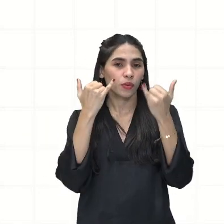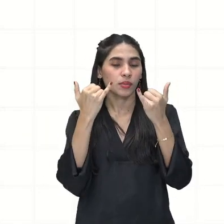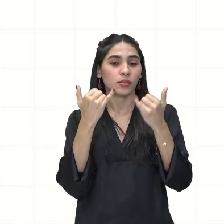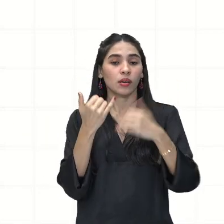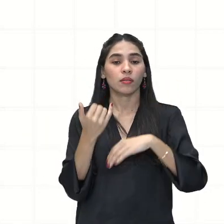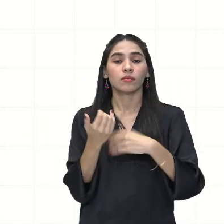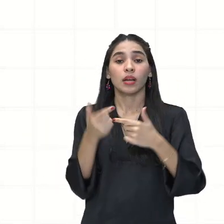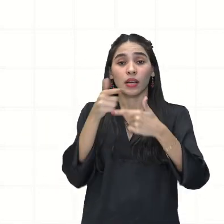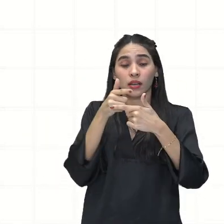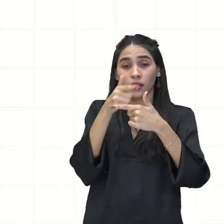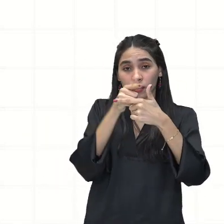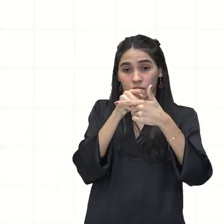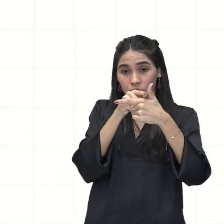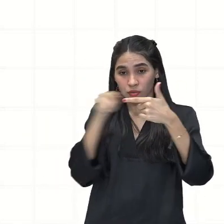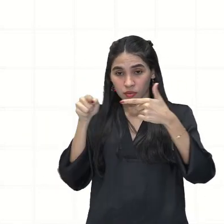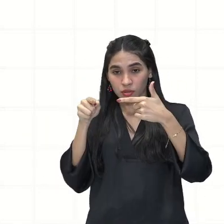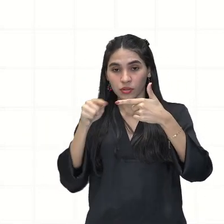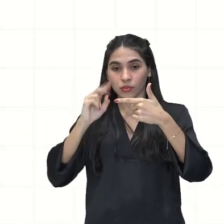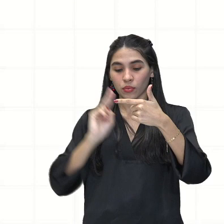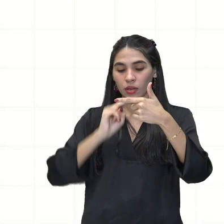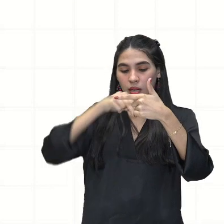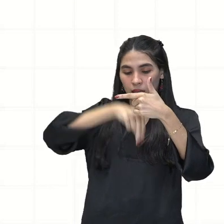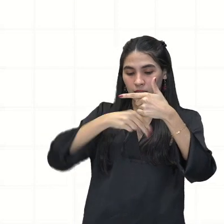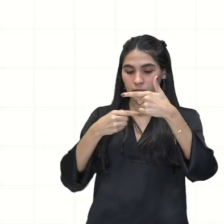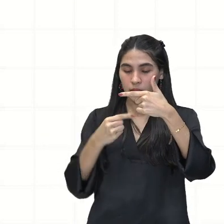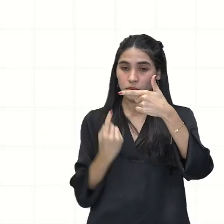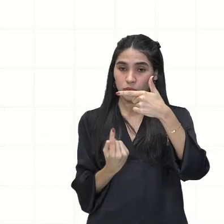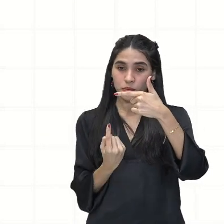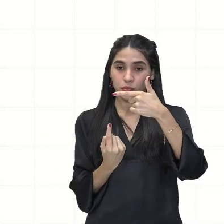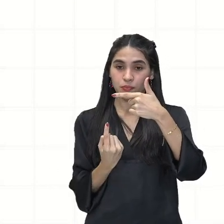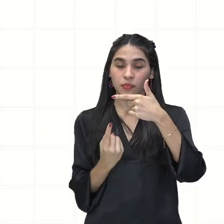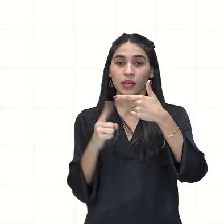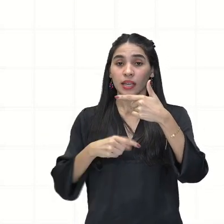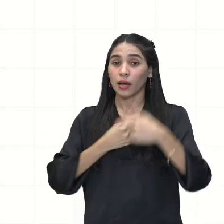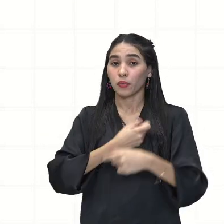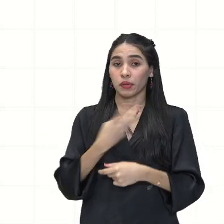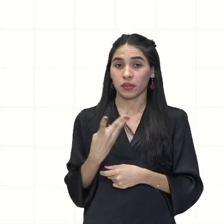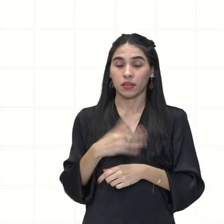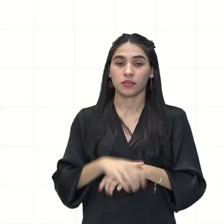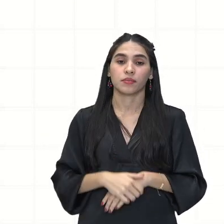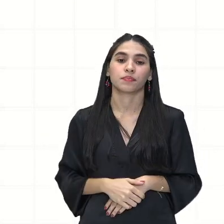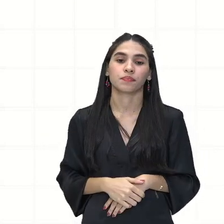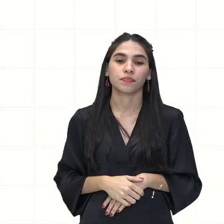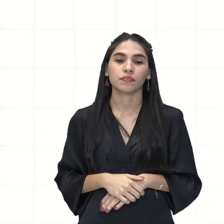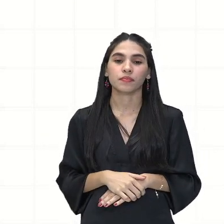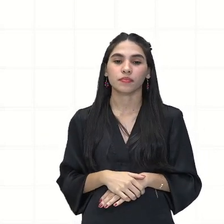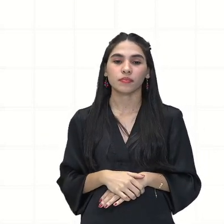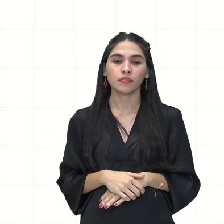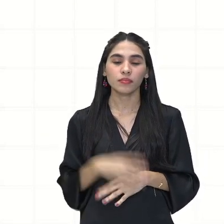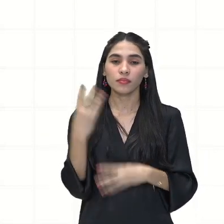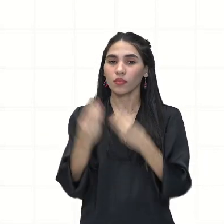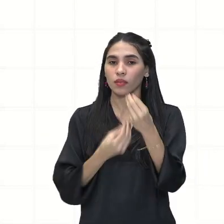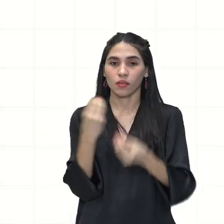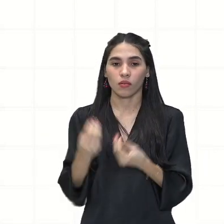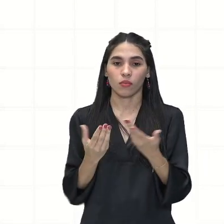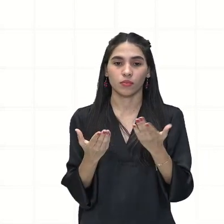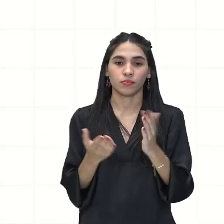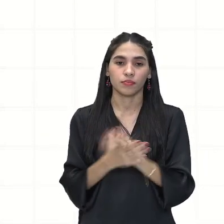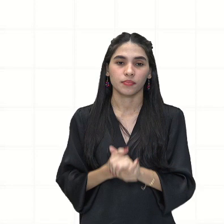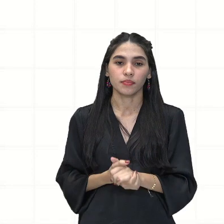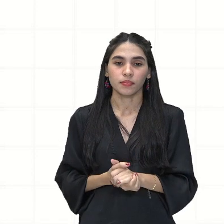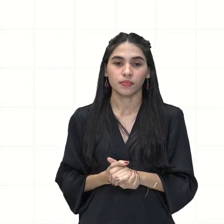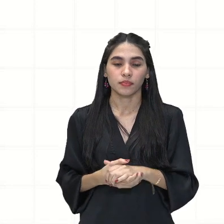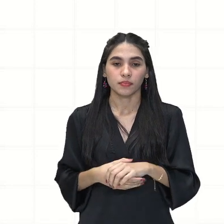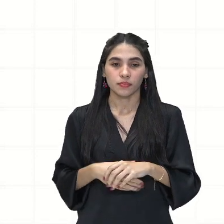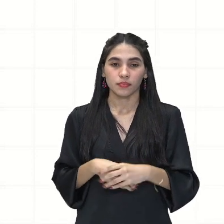por n menos 1, que é o quantitativo, beleza? Então vamos ver como que isso funciona na